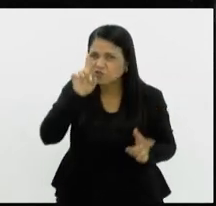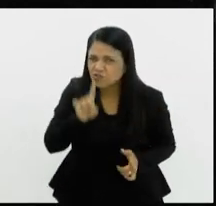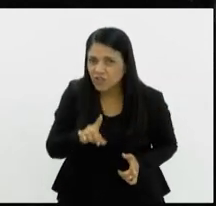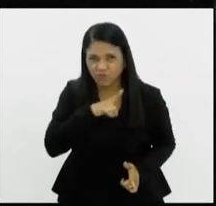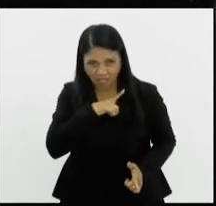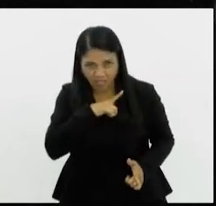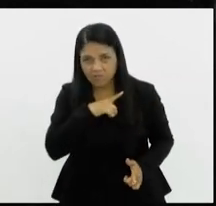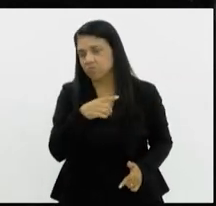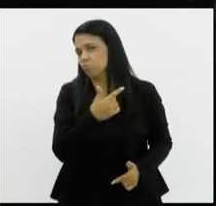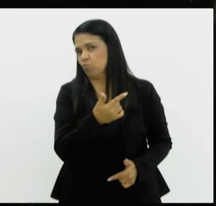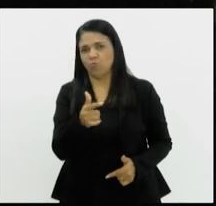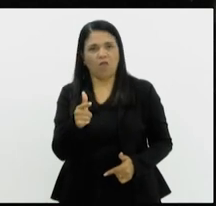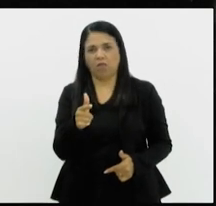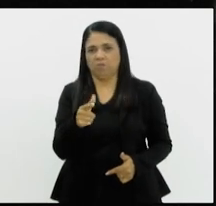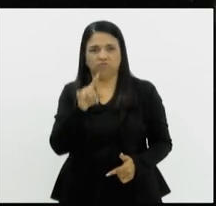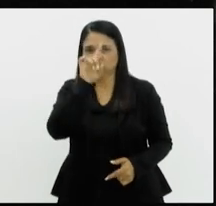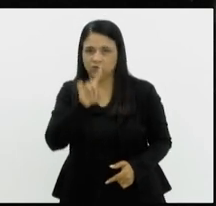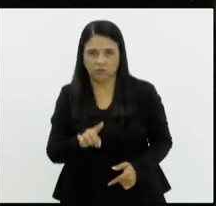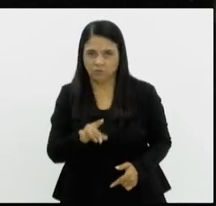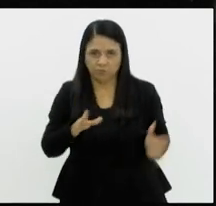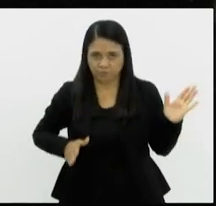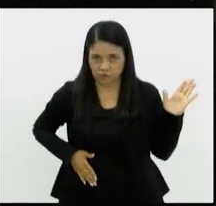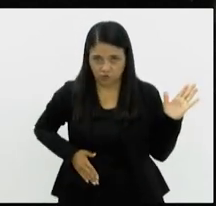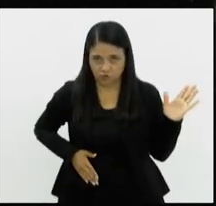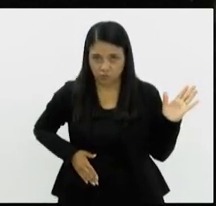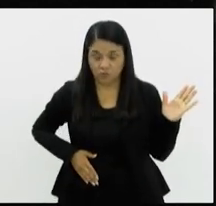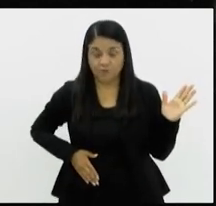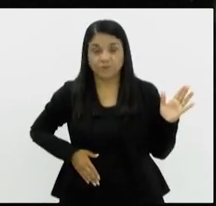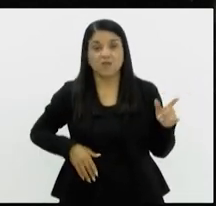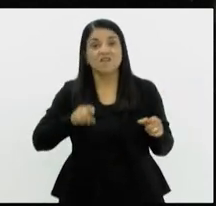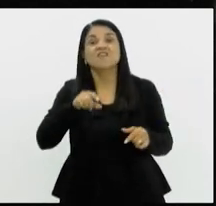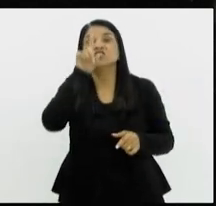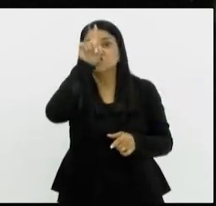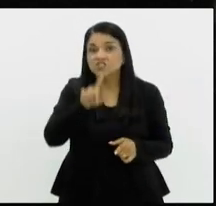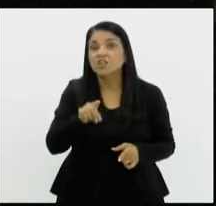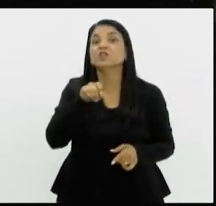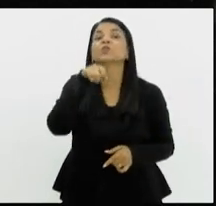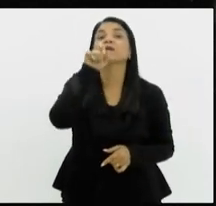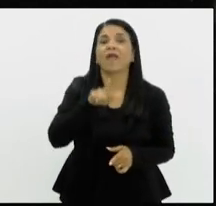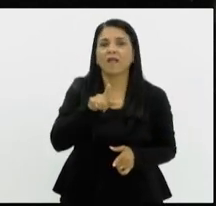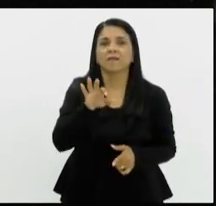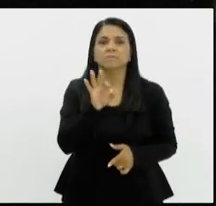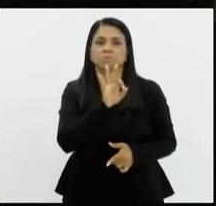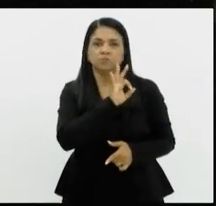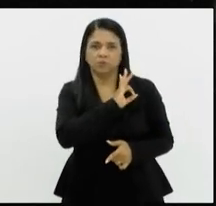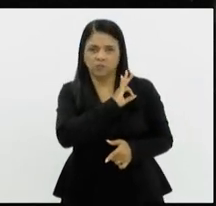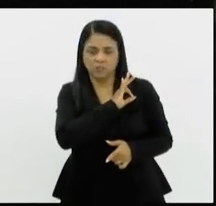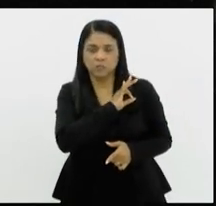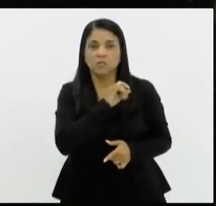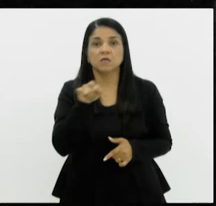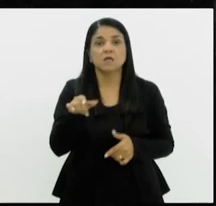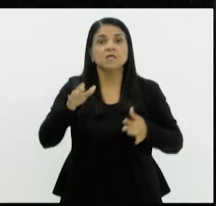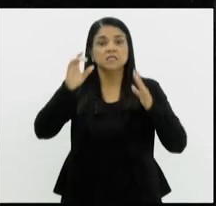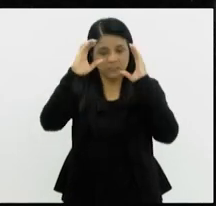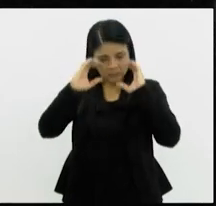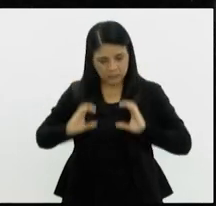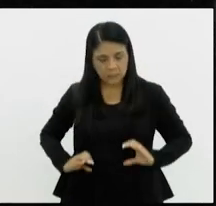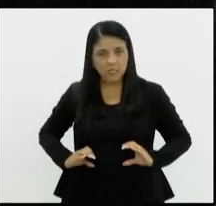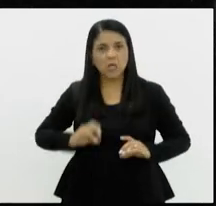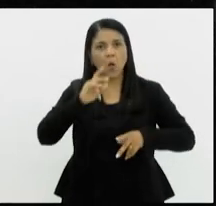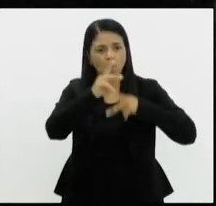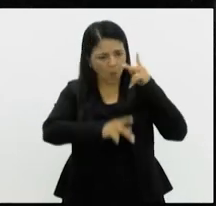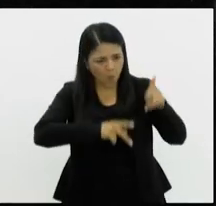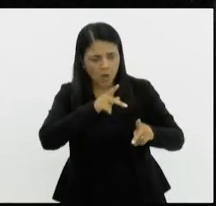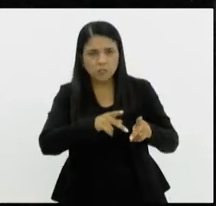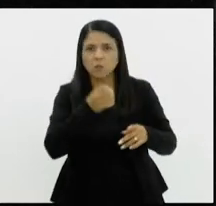defendo policial corrupto é o cidadão de bem É o trabalhador esse sim esse é que tem que ter o